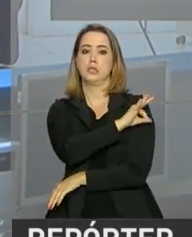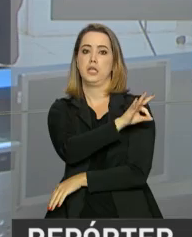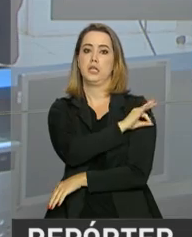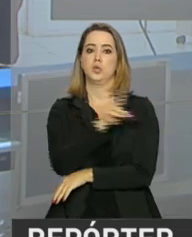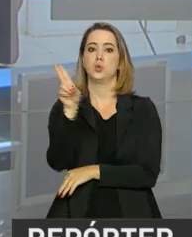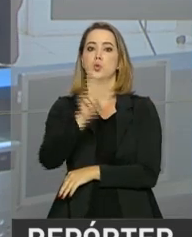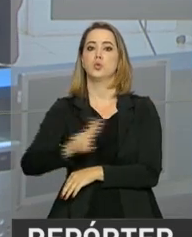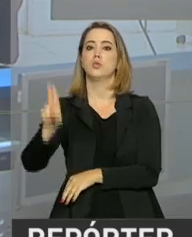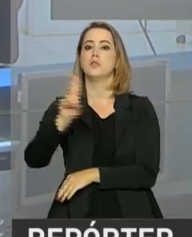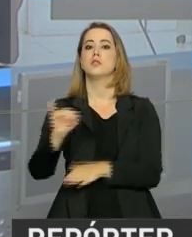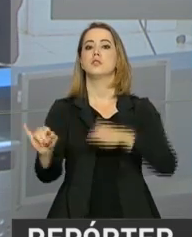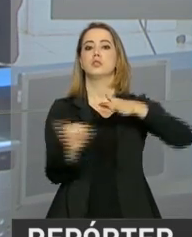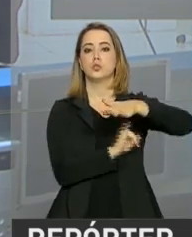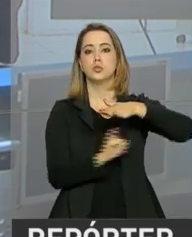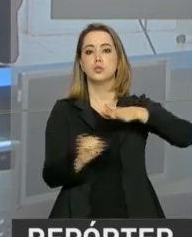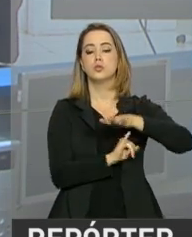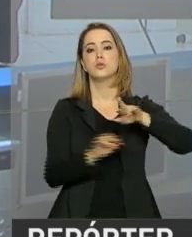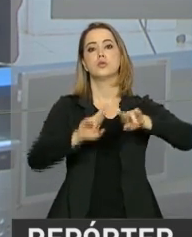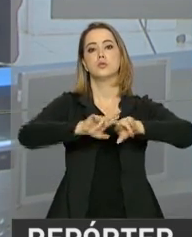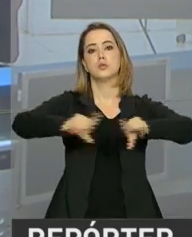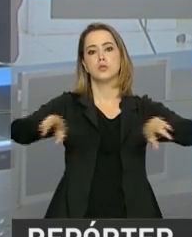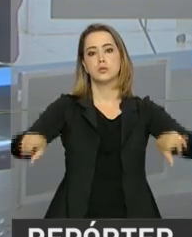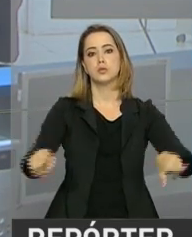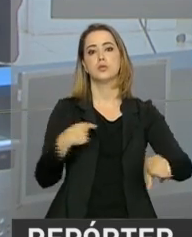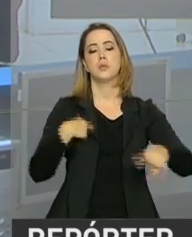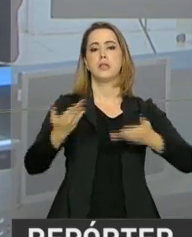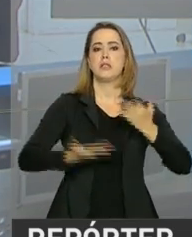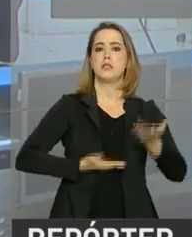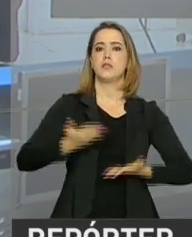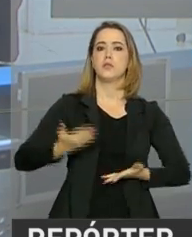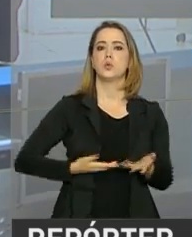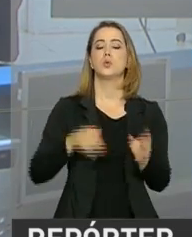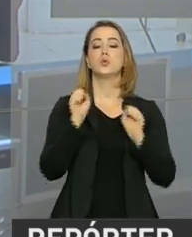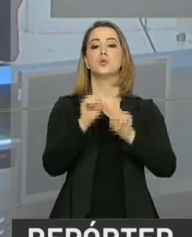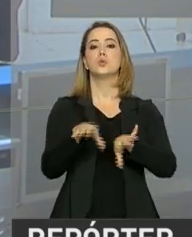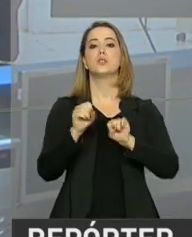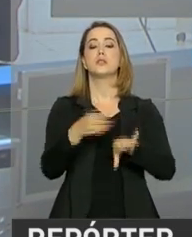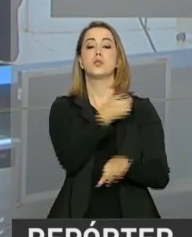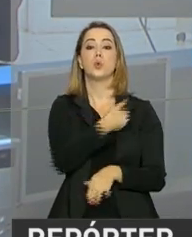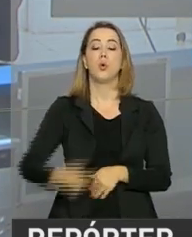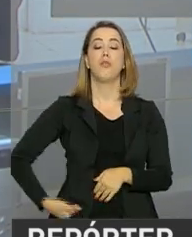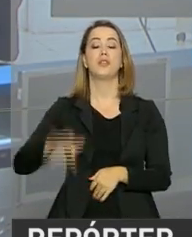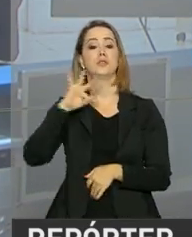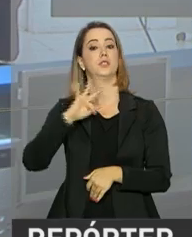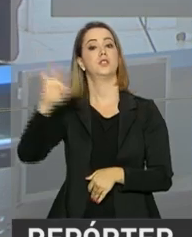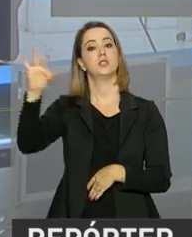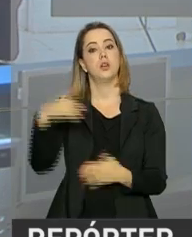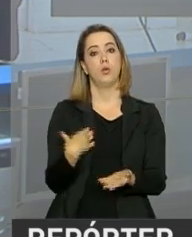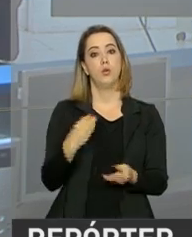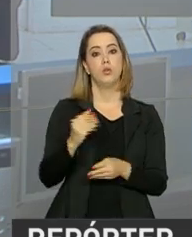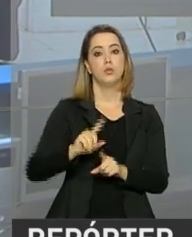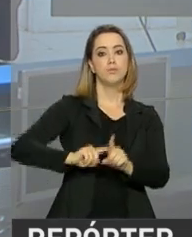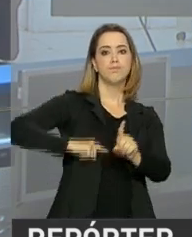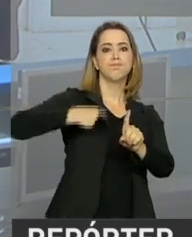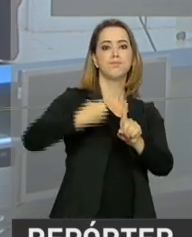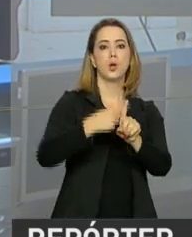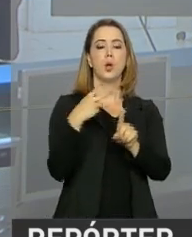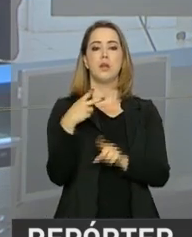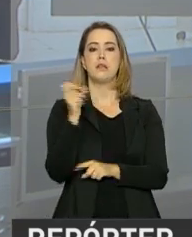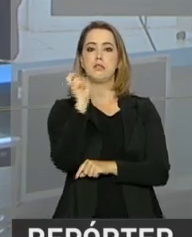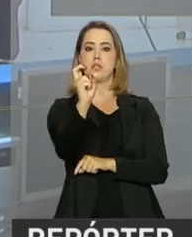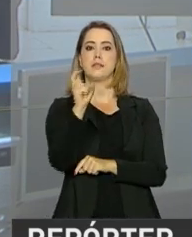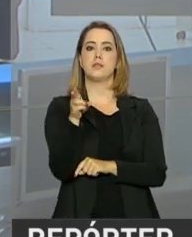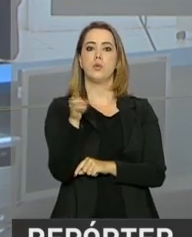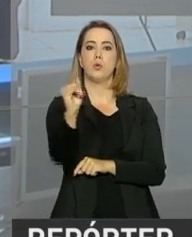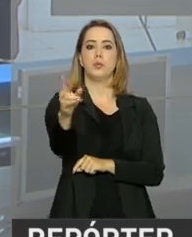institutos federais além dos demais servidores federais da área de educação para isso foi concedido um acréssimo de R bilhões de